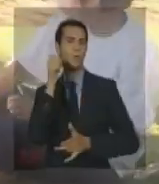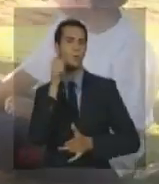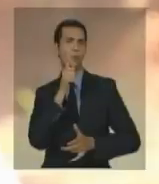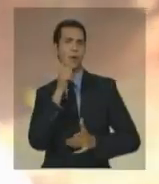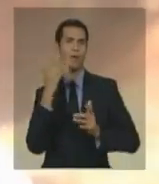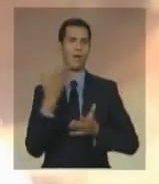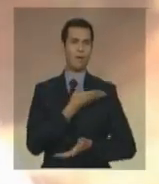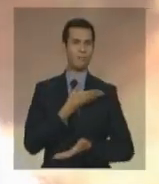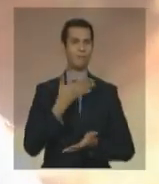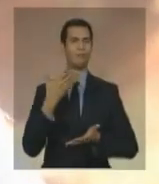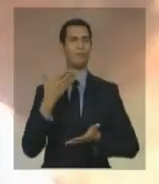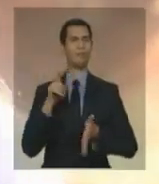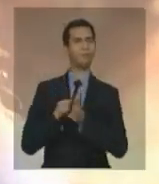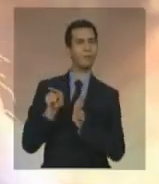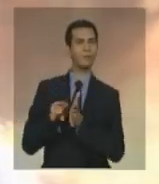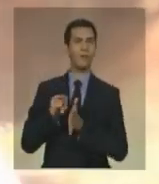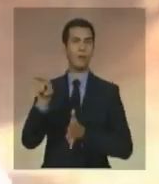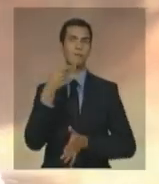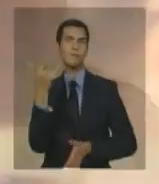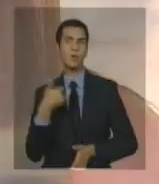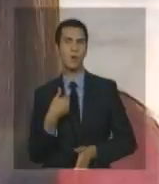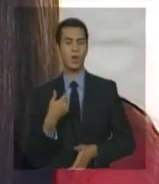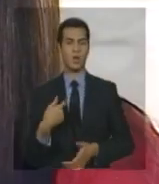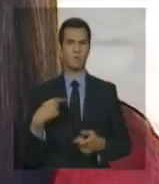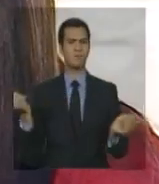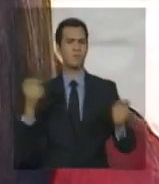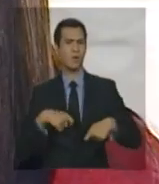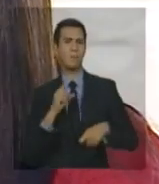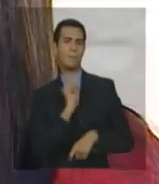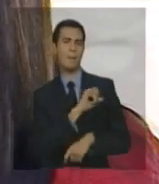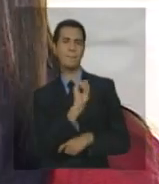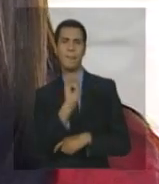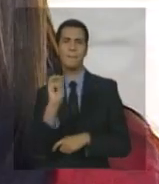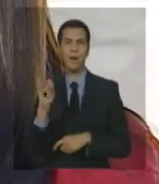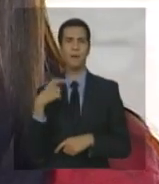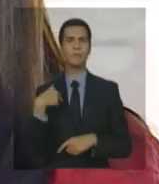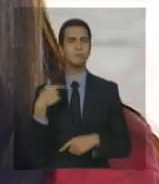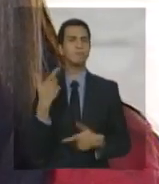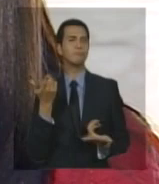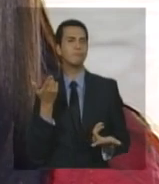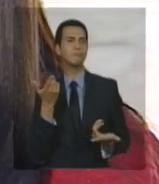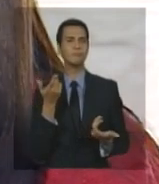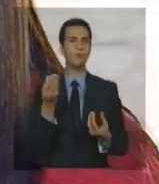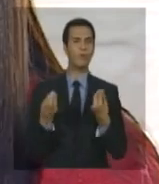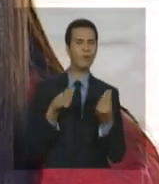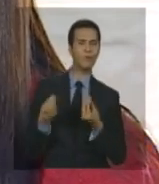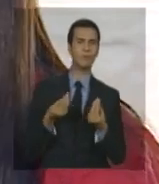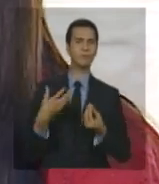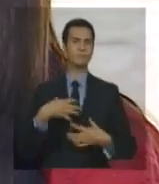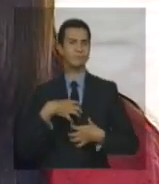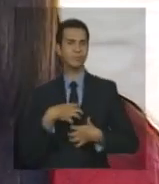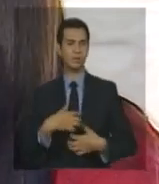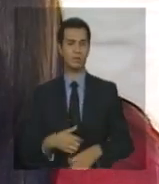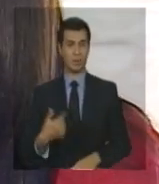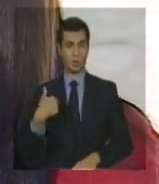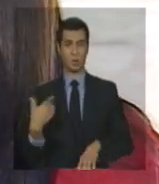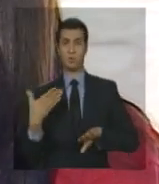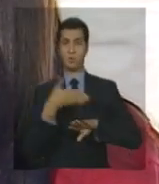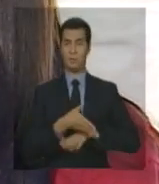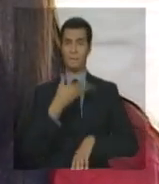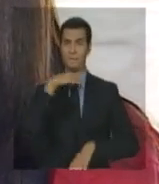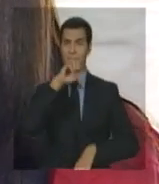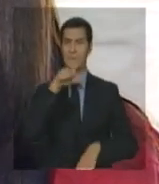flertando, piscando. E eu lembro uma vez que eu perguntei pro meu pai, né, muito